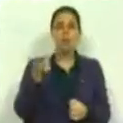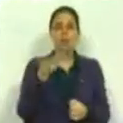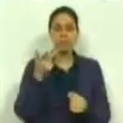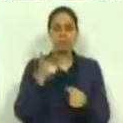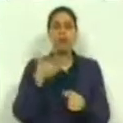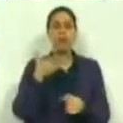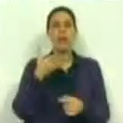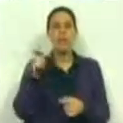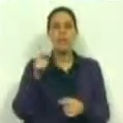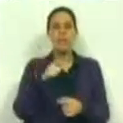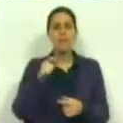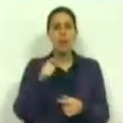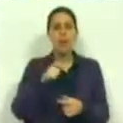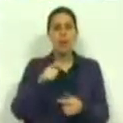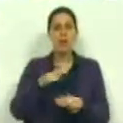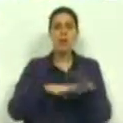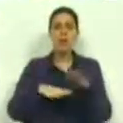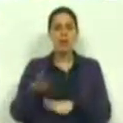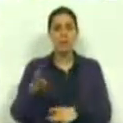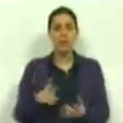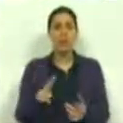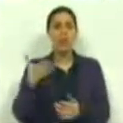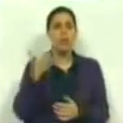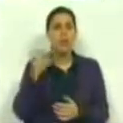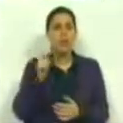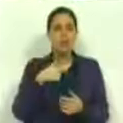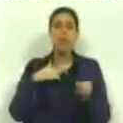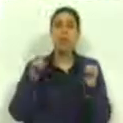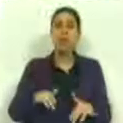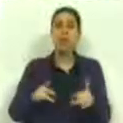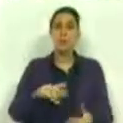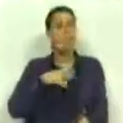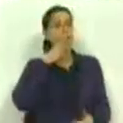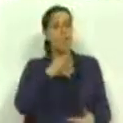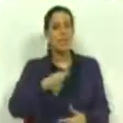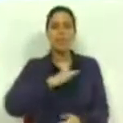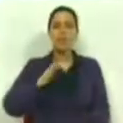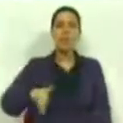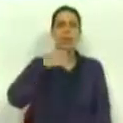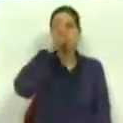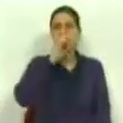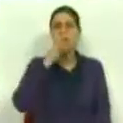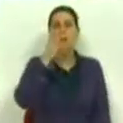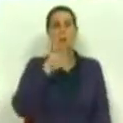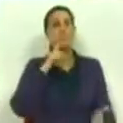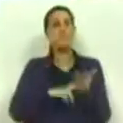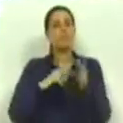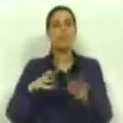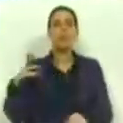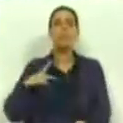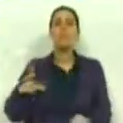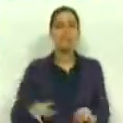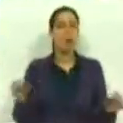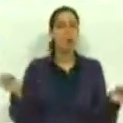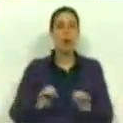tripartido demorou 17 meses a ser celebrado. Sra. Presidente, vou terminar dizendo ao Sr. Primeiro-Ministro que, de facto,